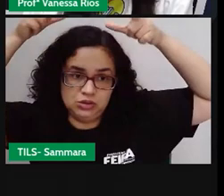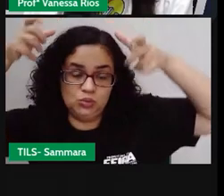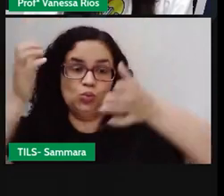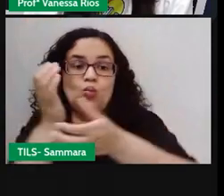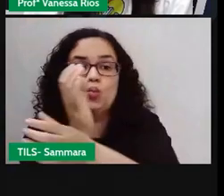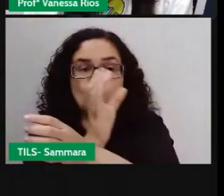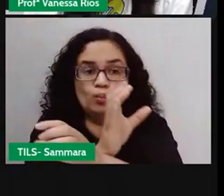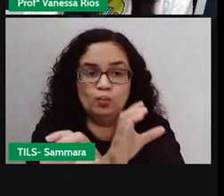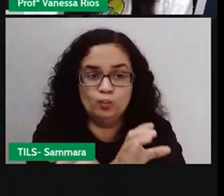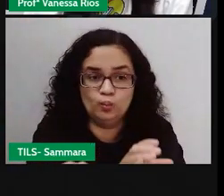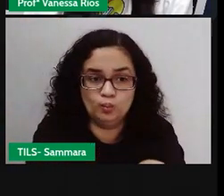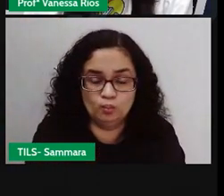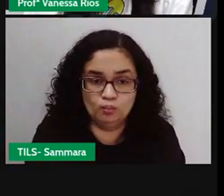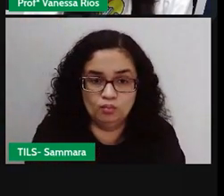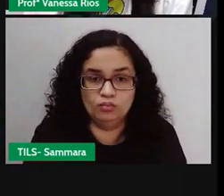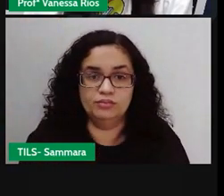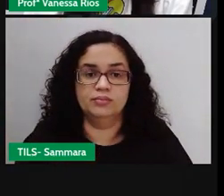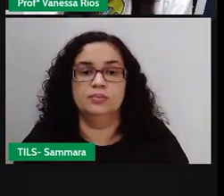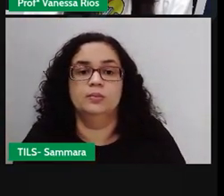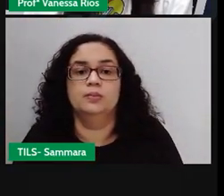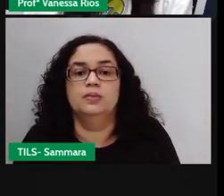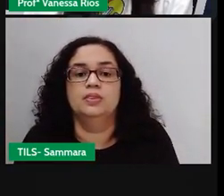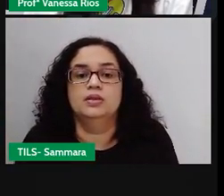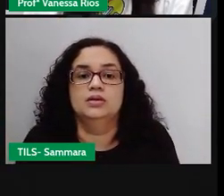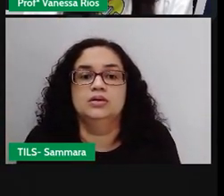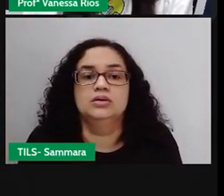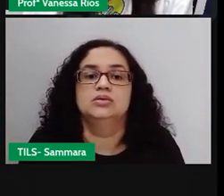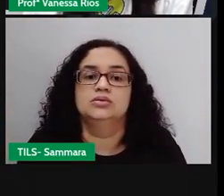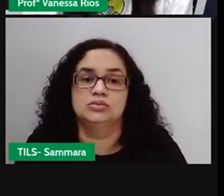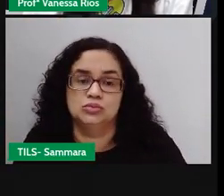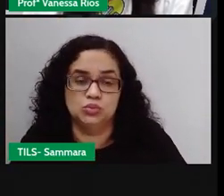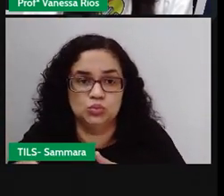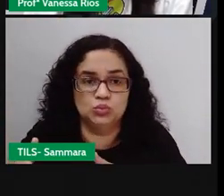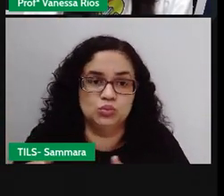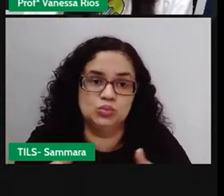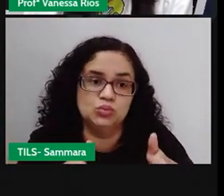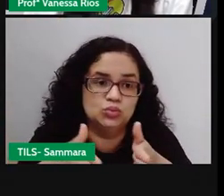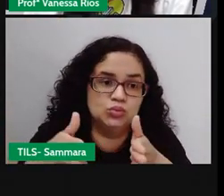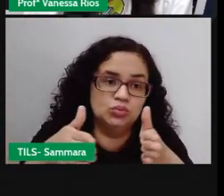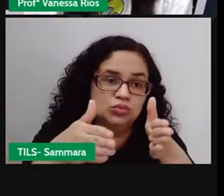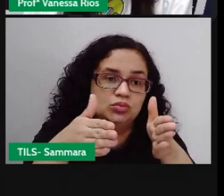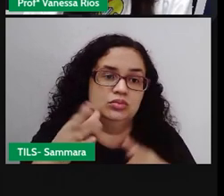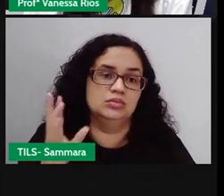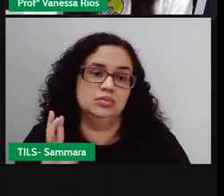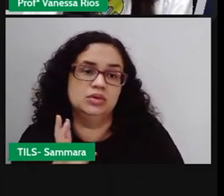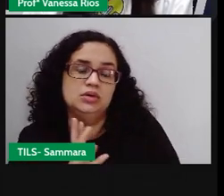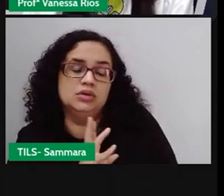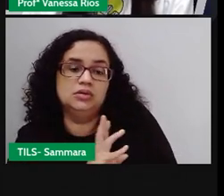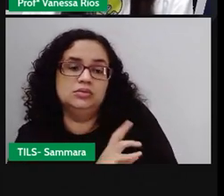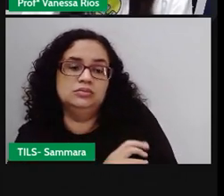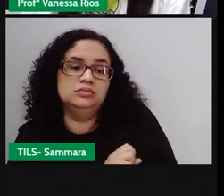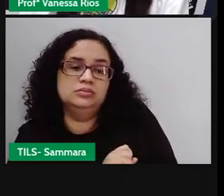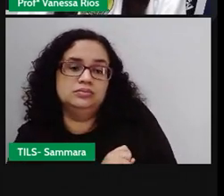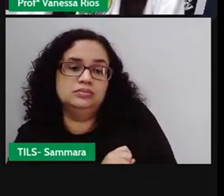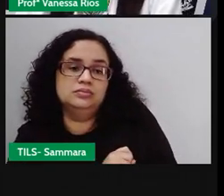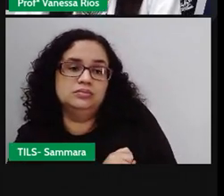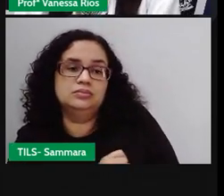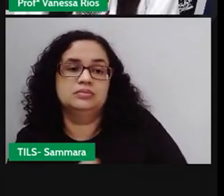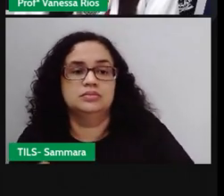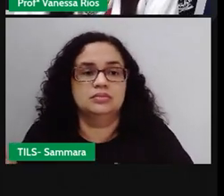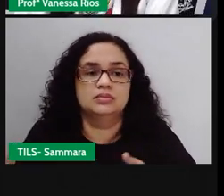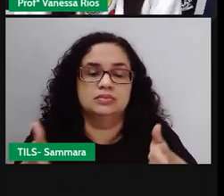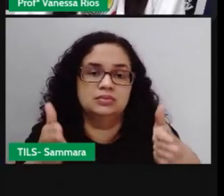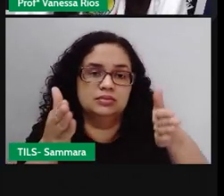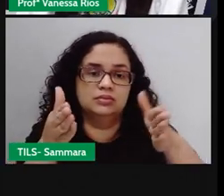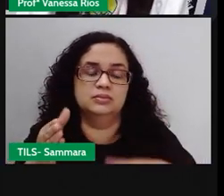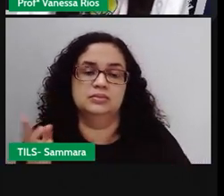princesa do sertão, por onde o amor passa e deixa